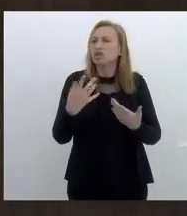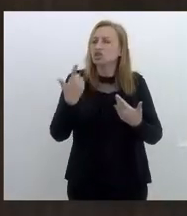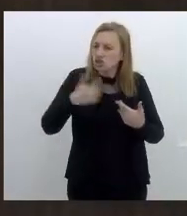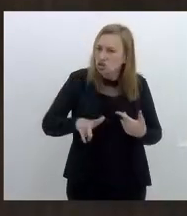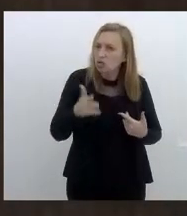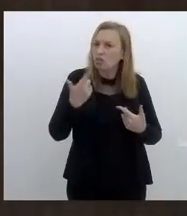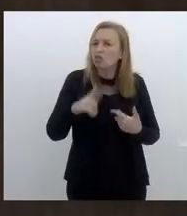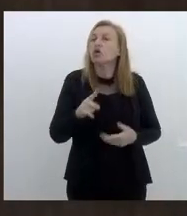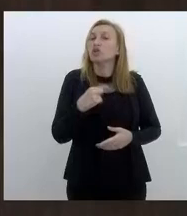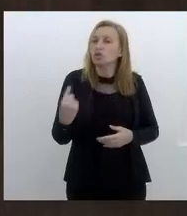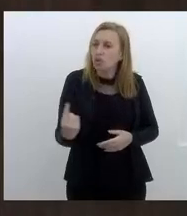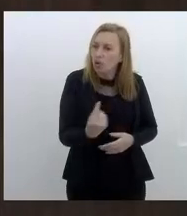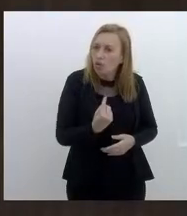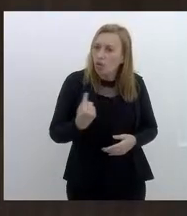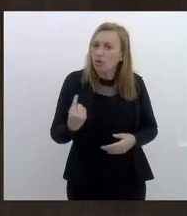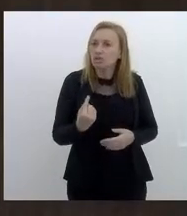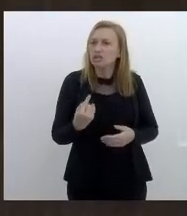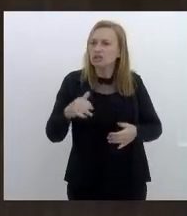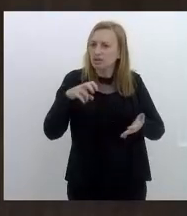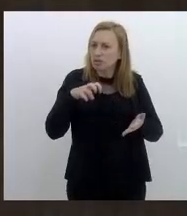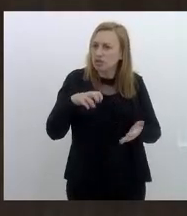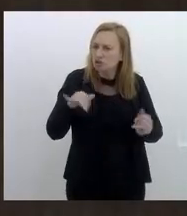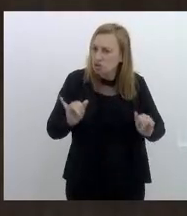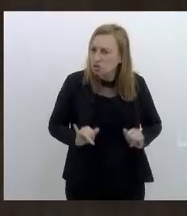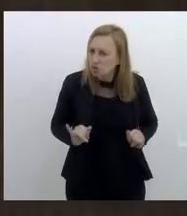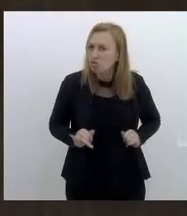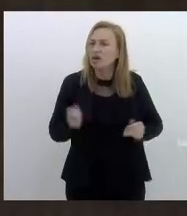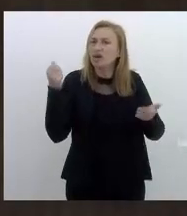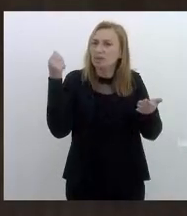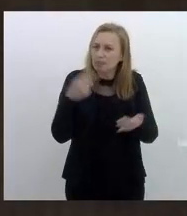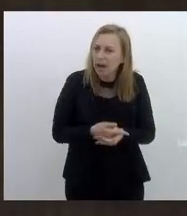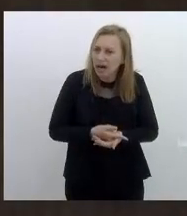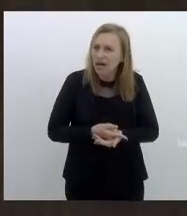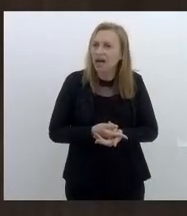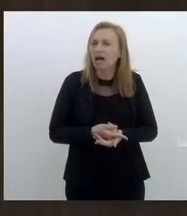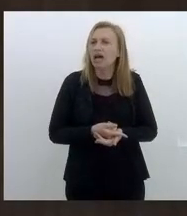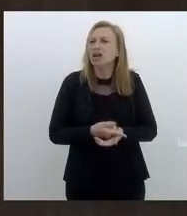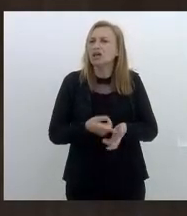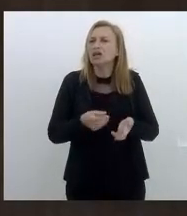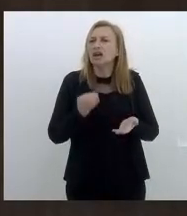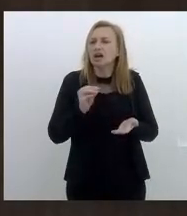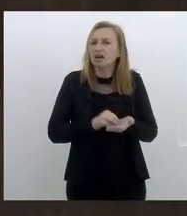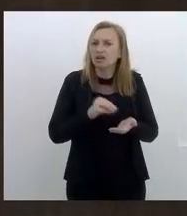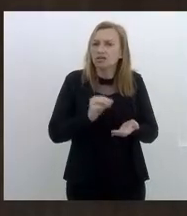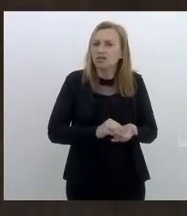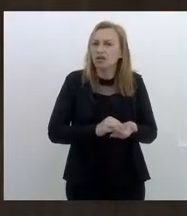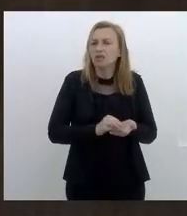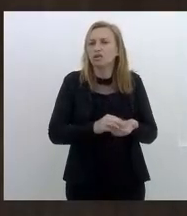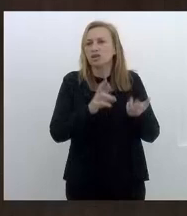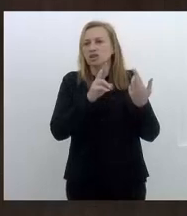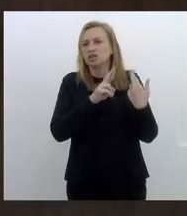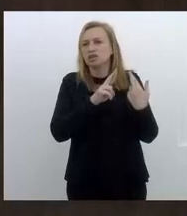então nós que temos que pagar o preço das irresponsabilidades do